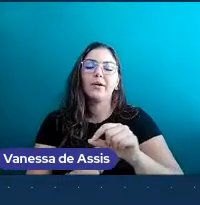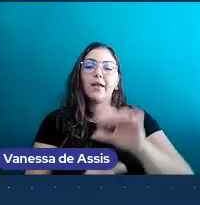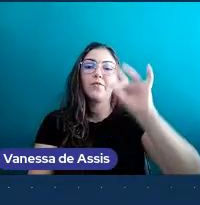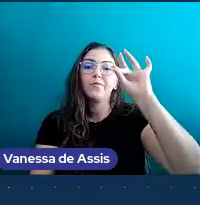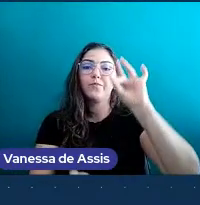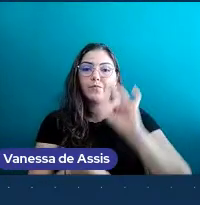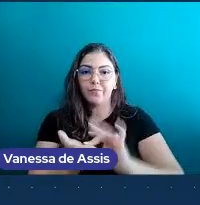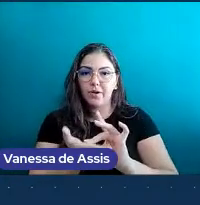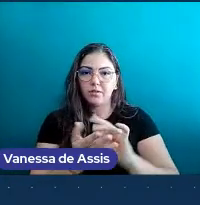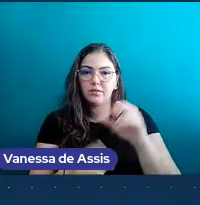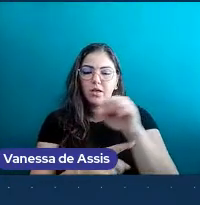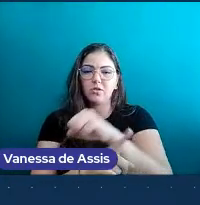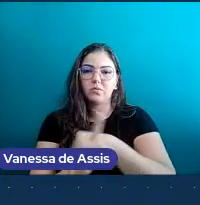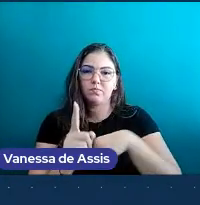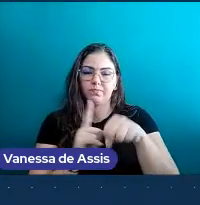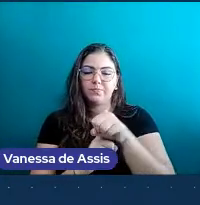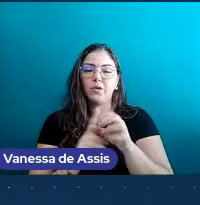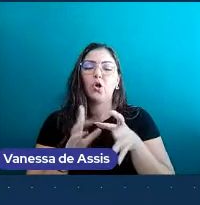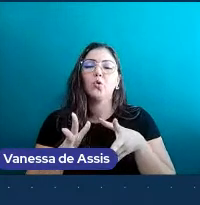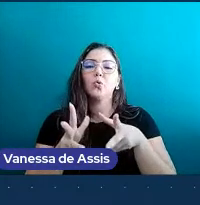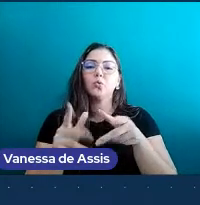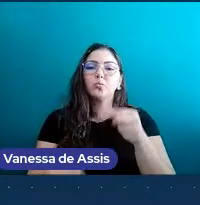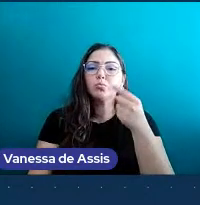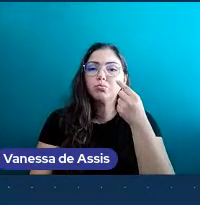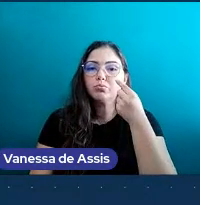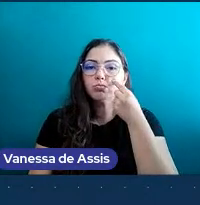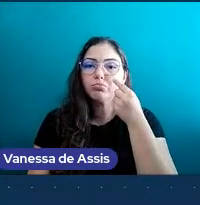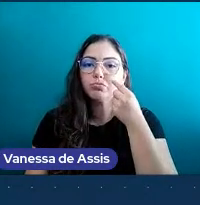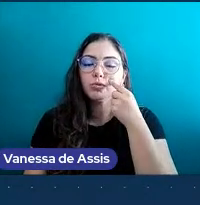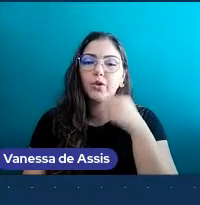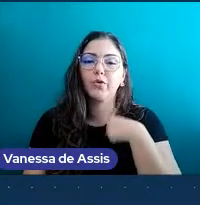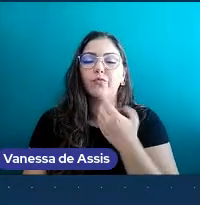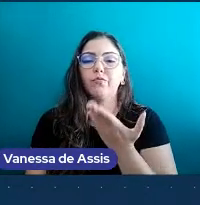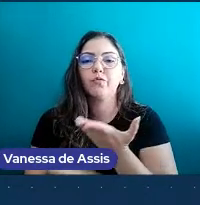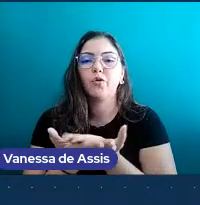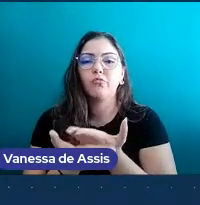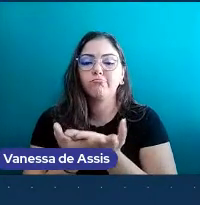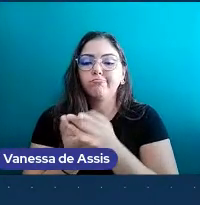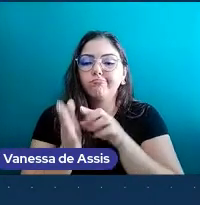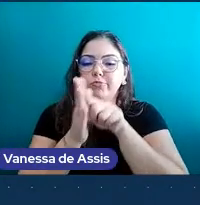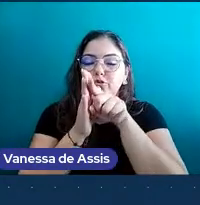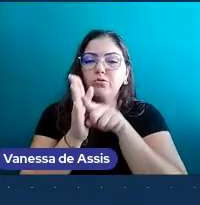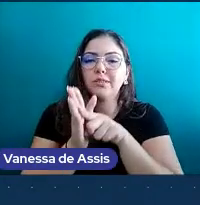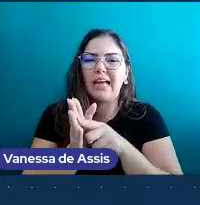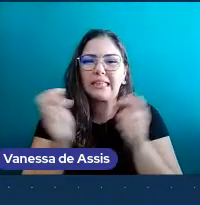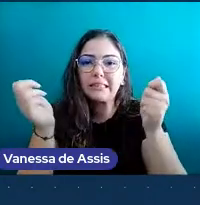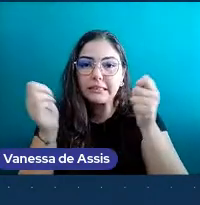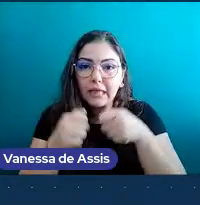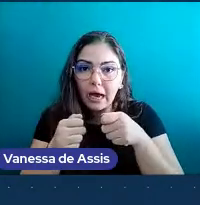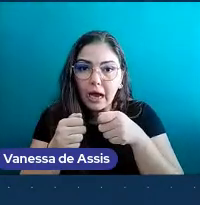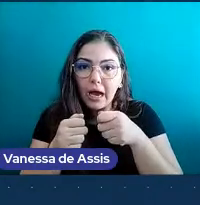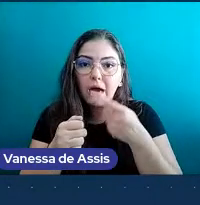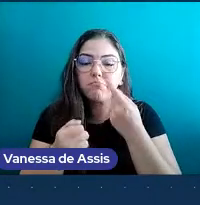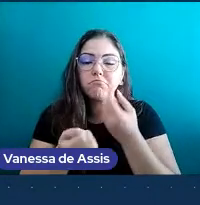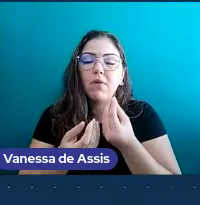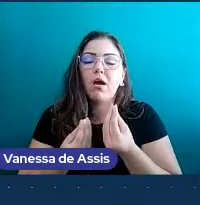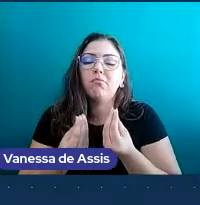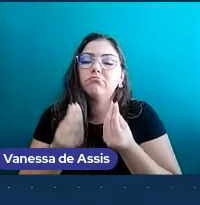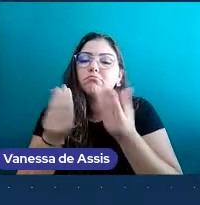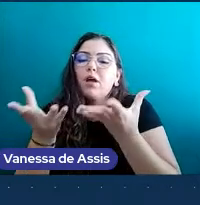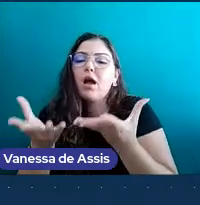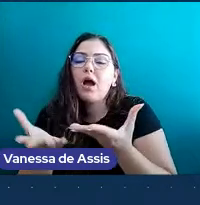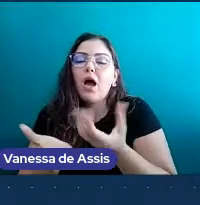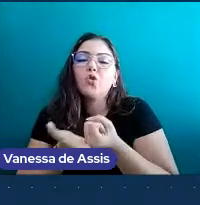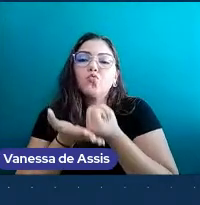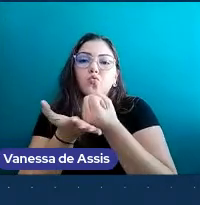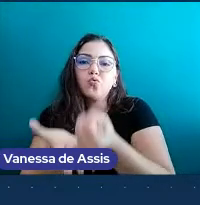estudo tem aplicabilidade no cotidiano das pessoas. E aí eu venho trabalhando